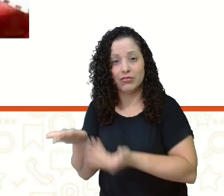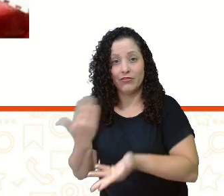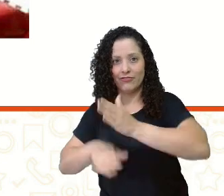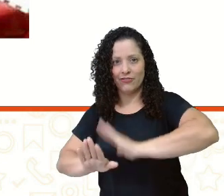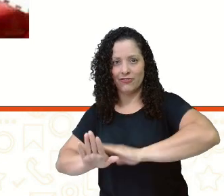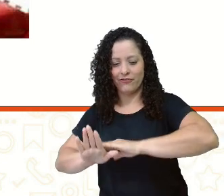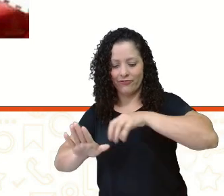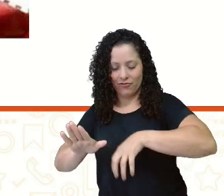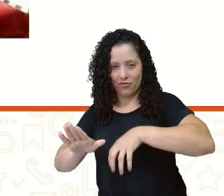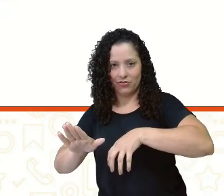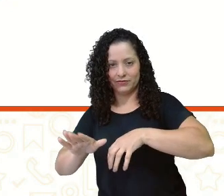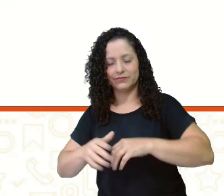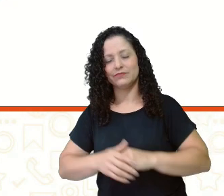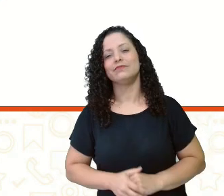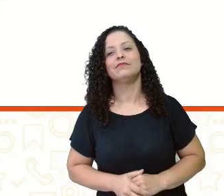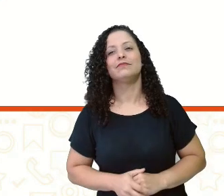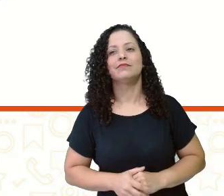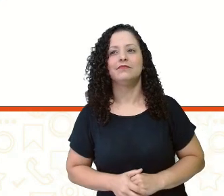fora da caixinha.